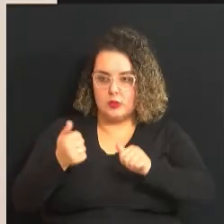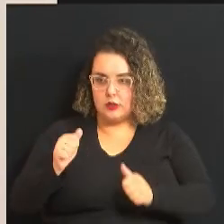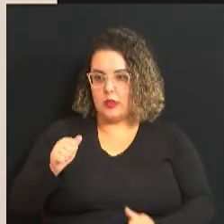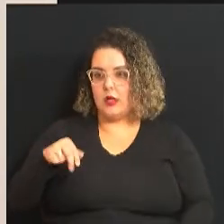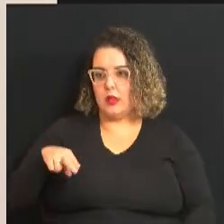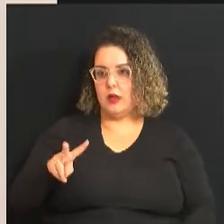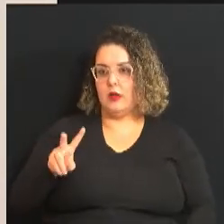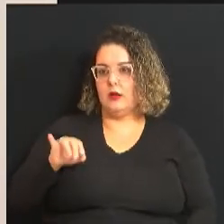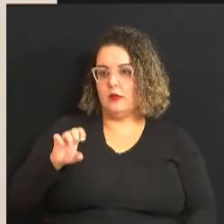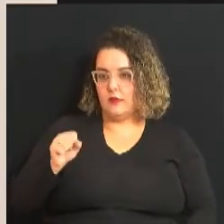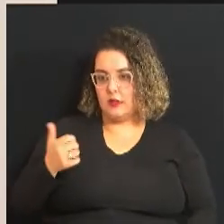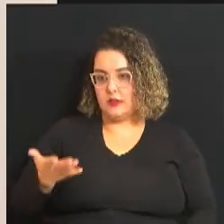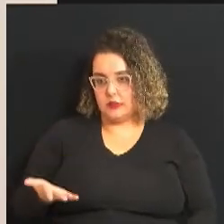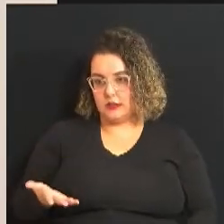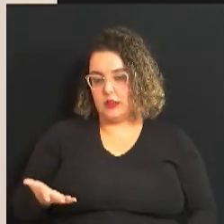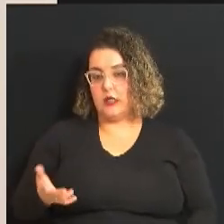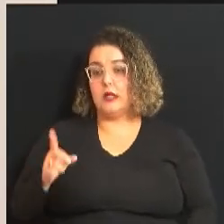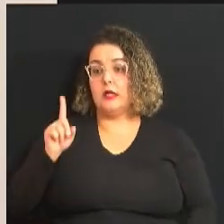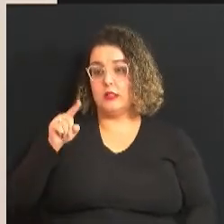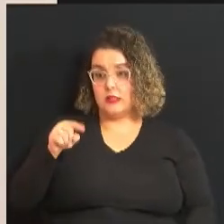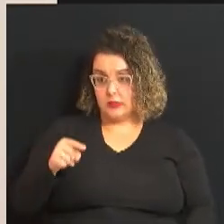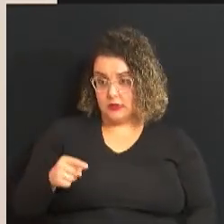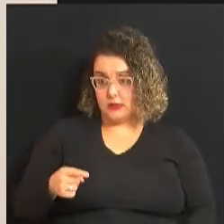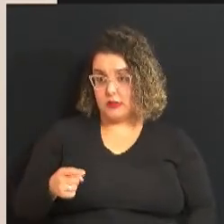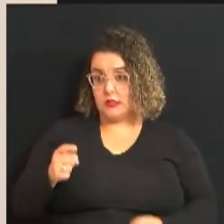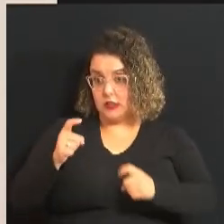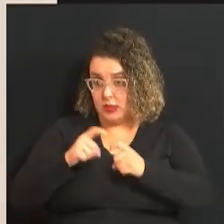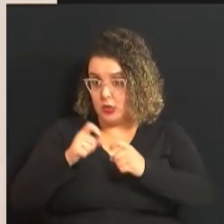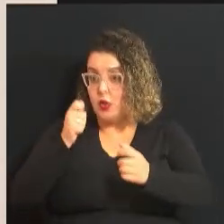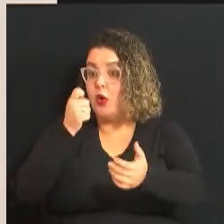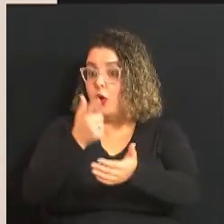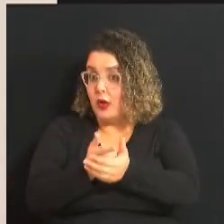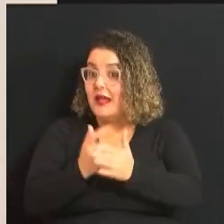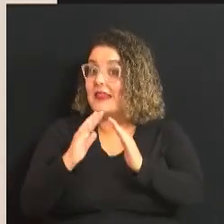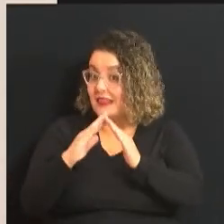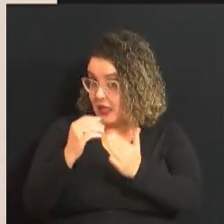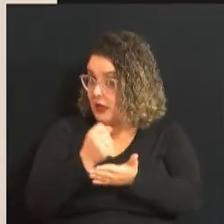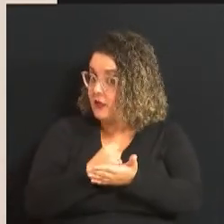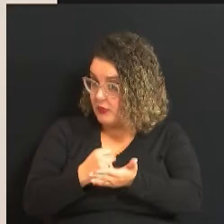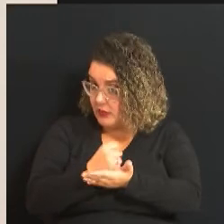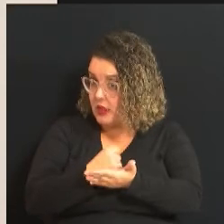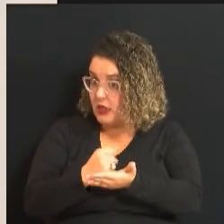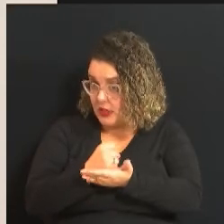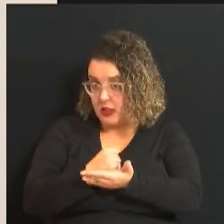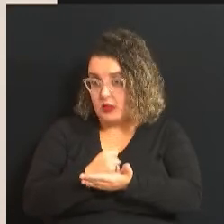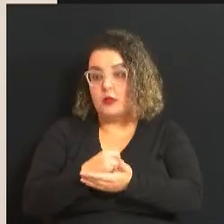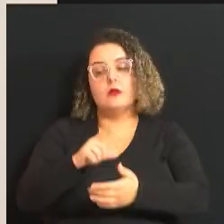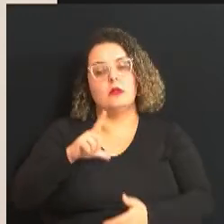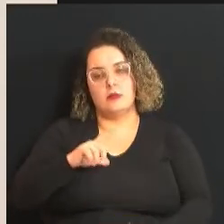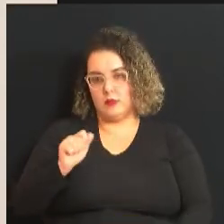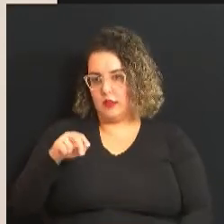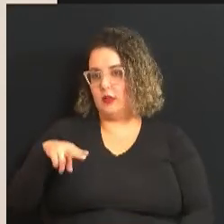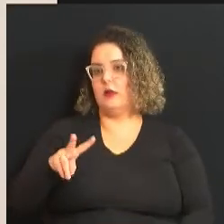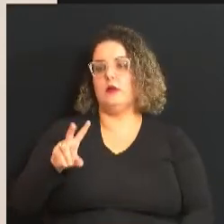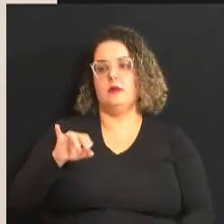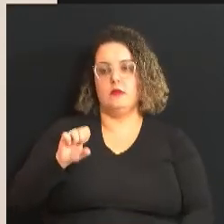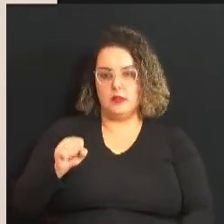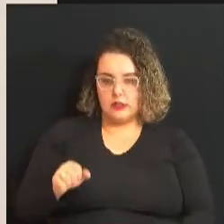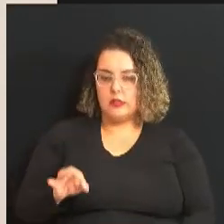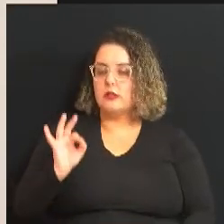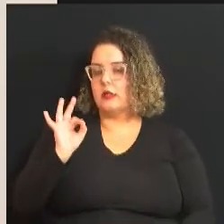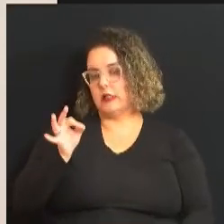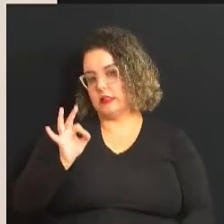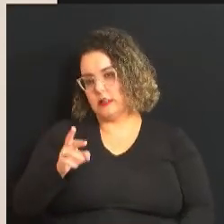tá? Então, se é uma medicação que você compra na farmácia, passou pela Anvisa, então está regulamentado, não